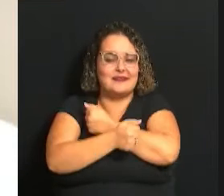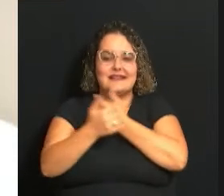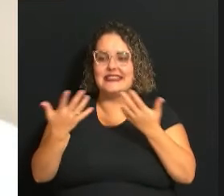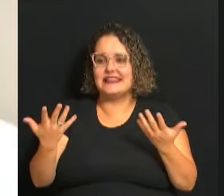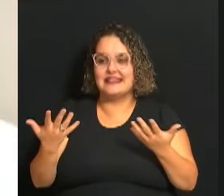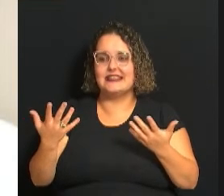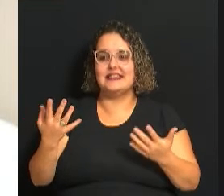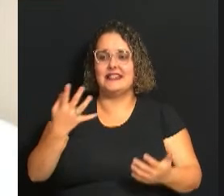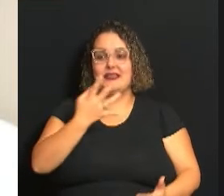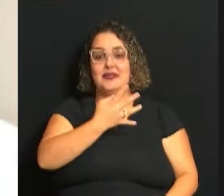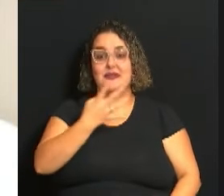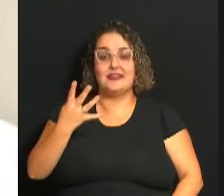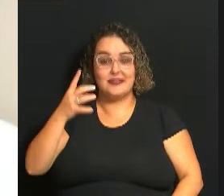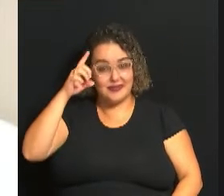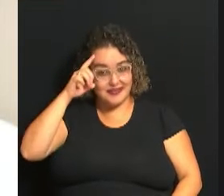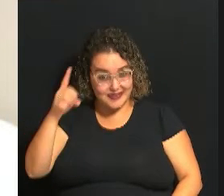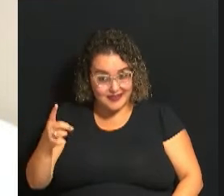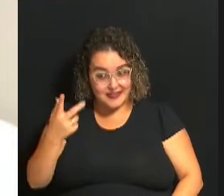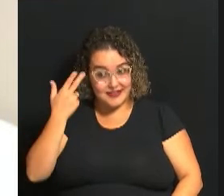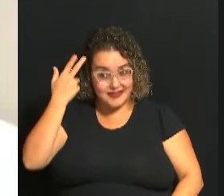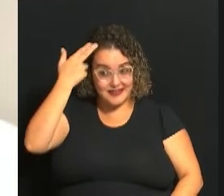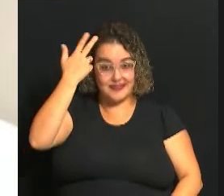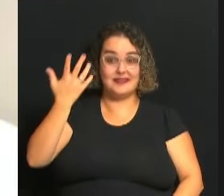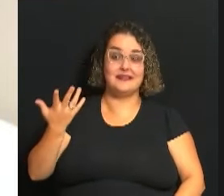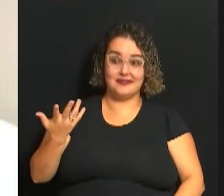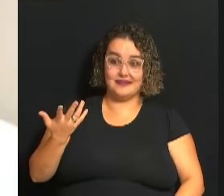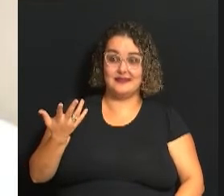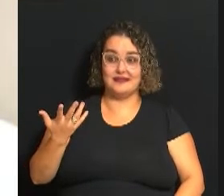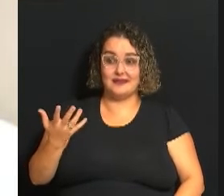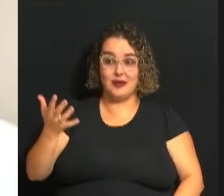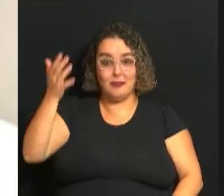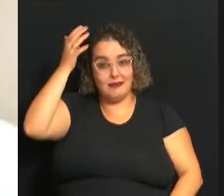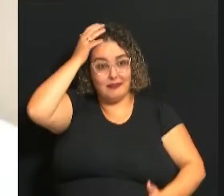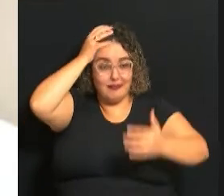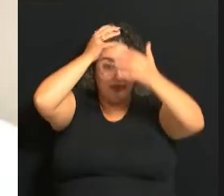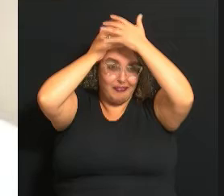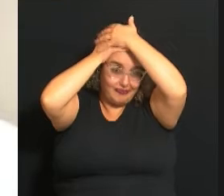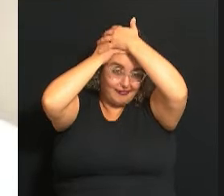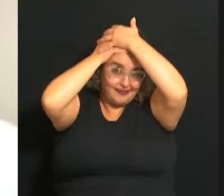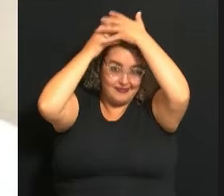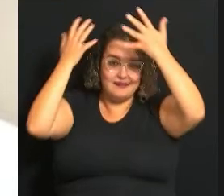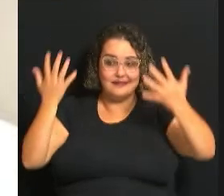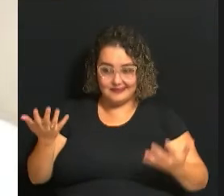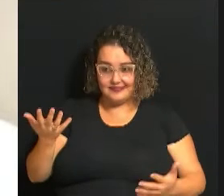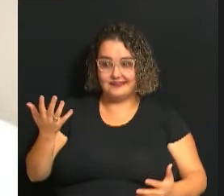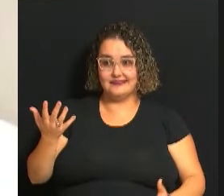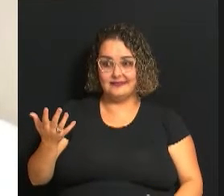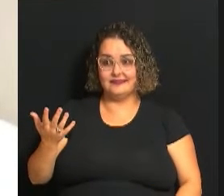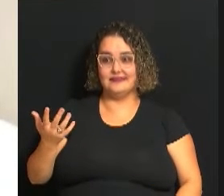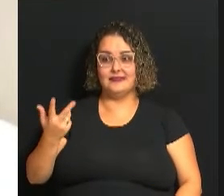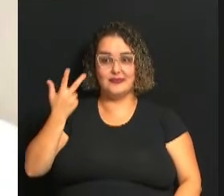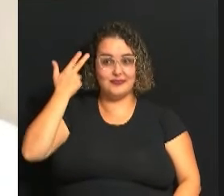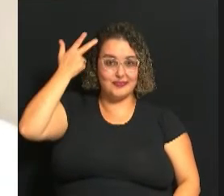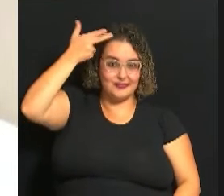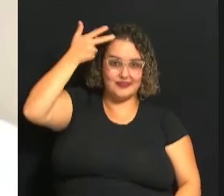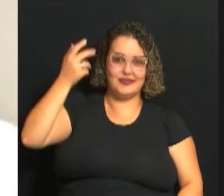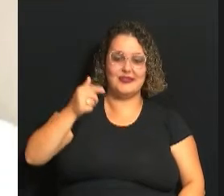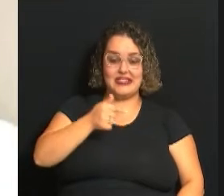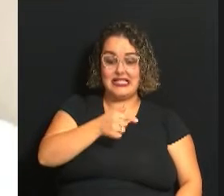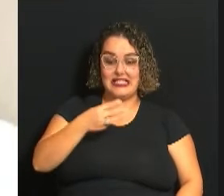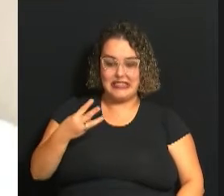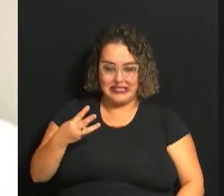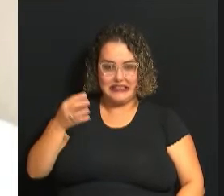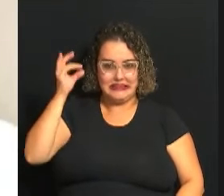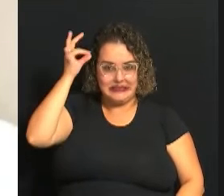44 dias de operado e 2 pontos infeccionados na minha cabeça, dos 73 que eu tomei. Então, assim,